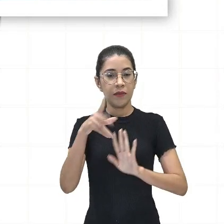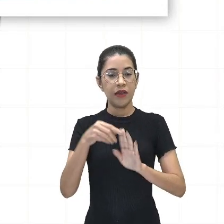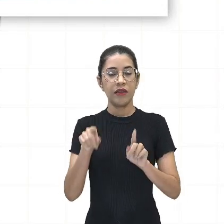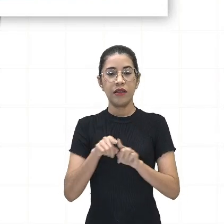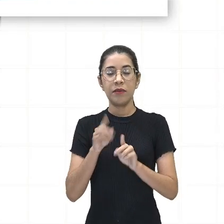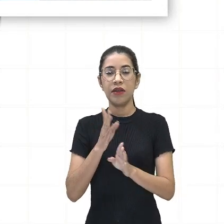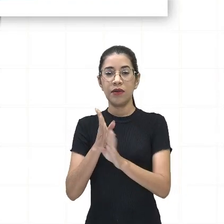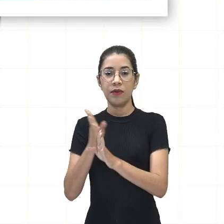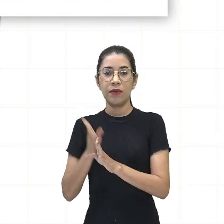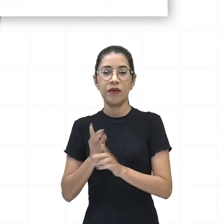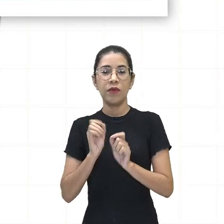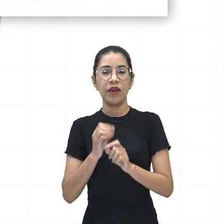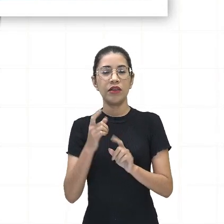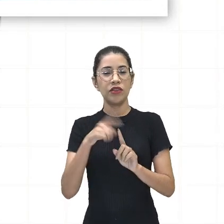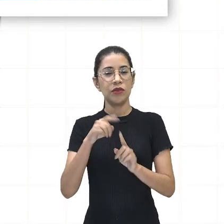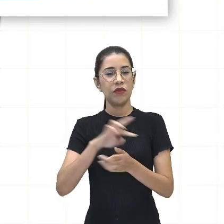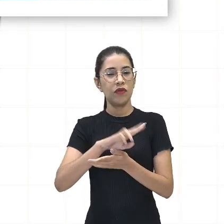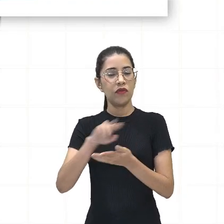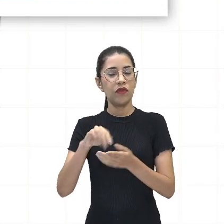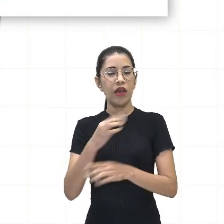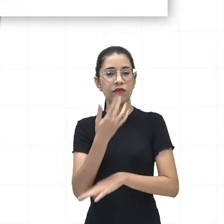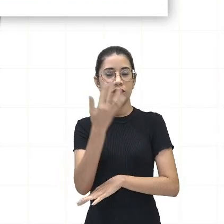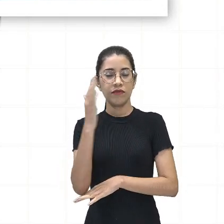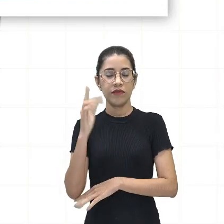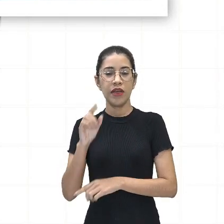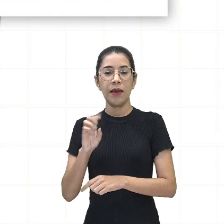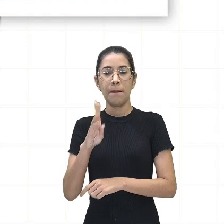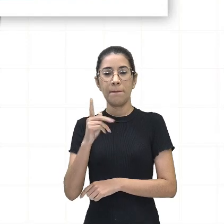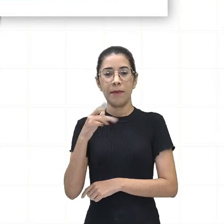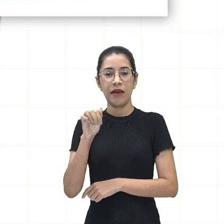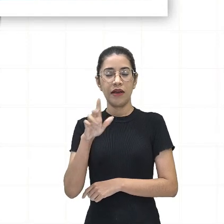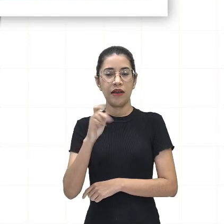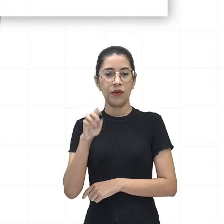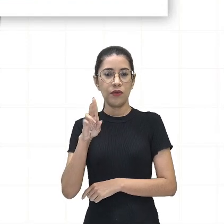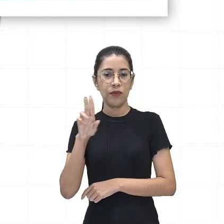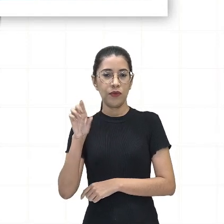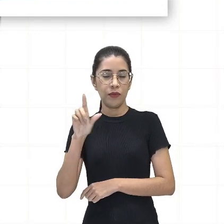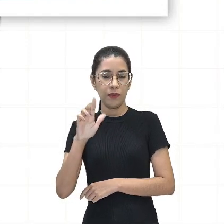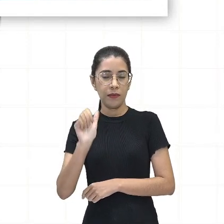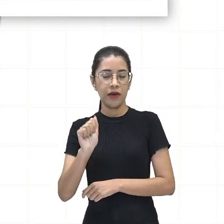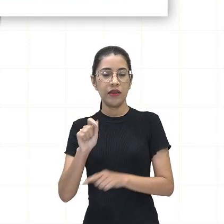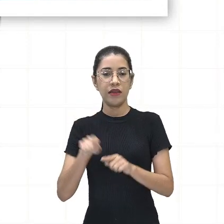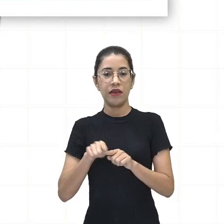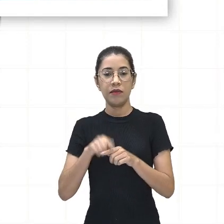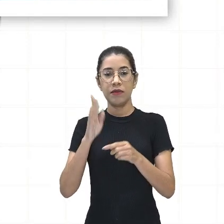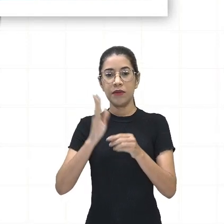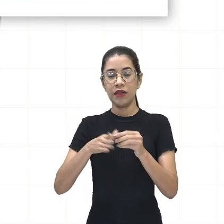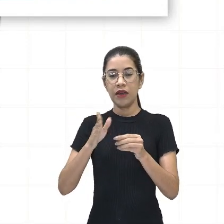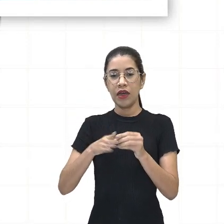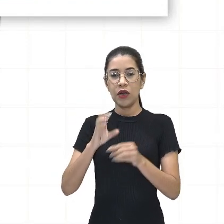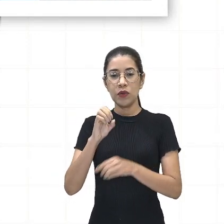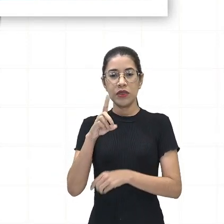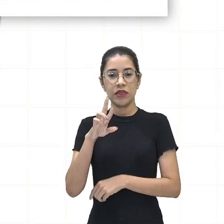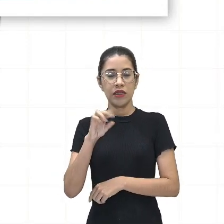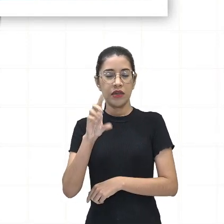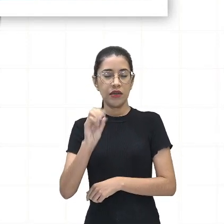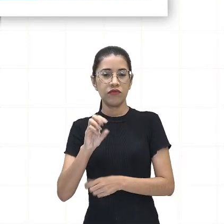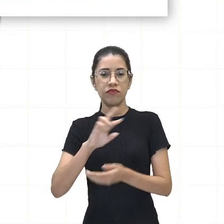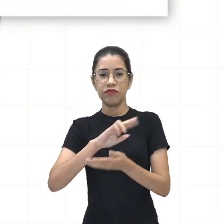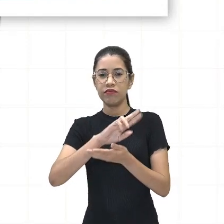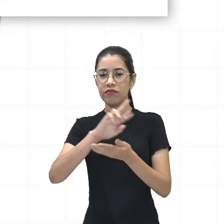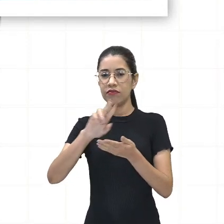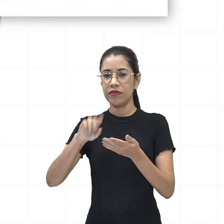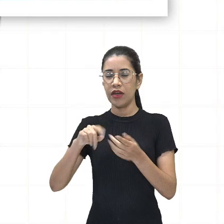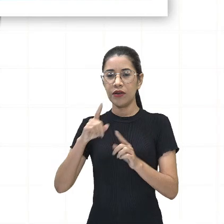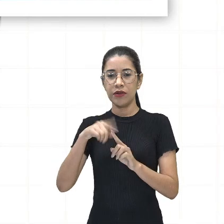alguns tipos de vegetação, como a paracuúba, a castanheira, né, o cedro e vários outros tipos